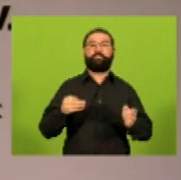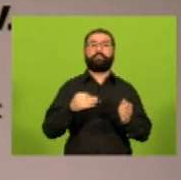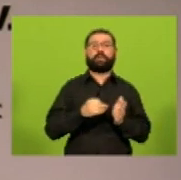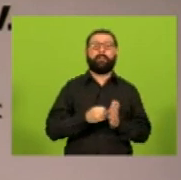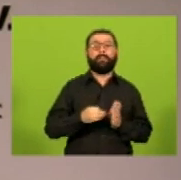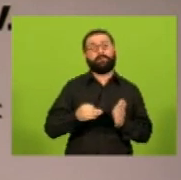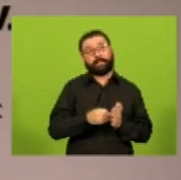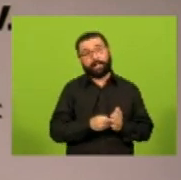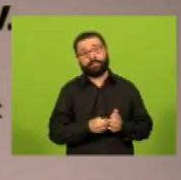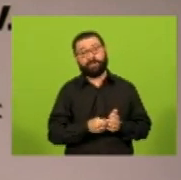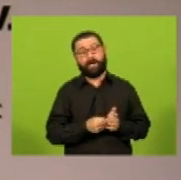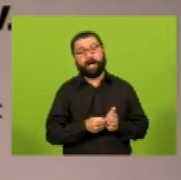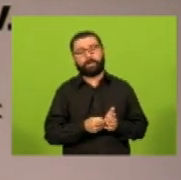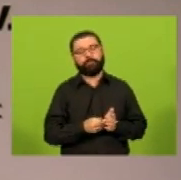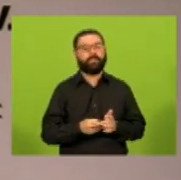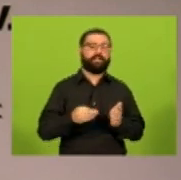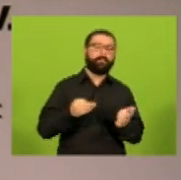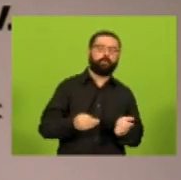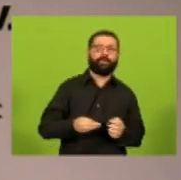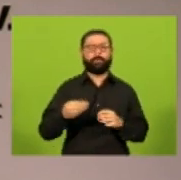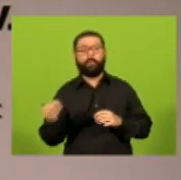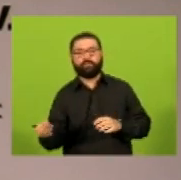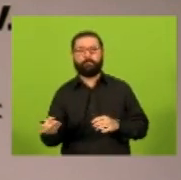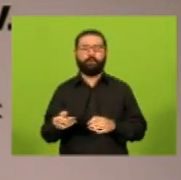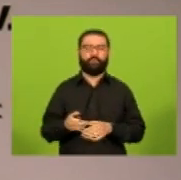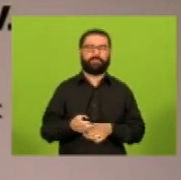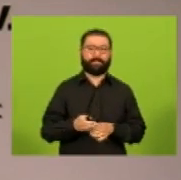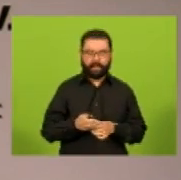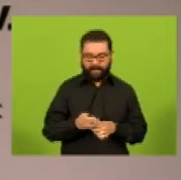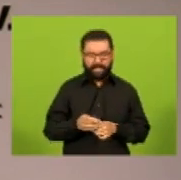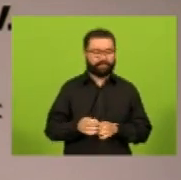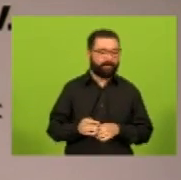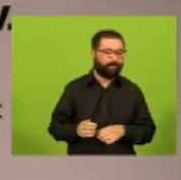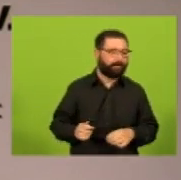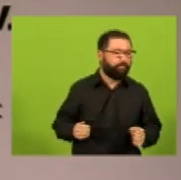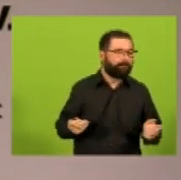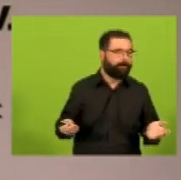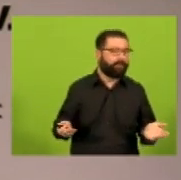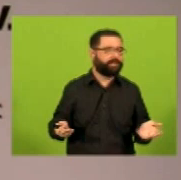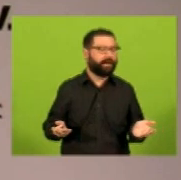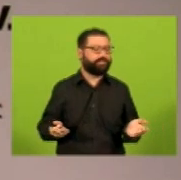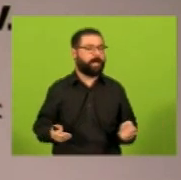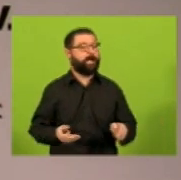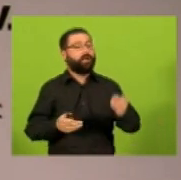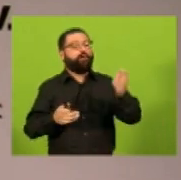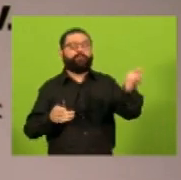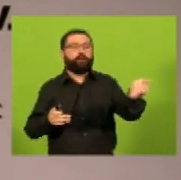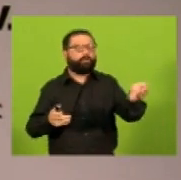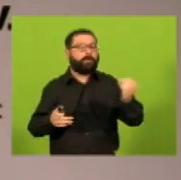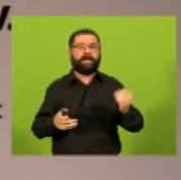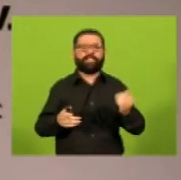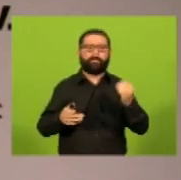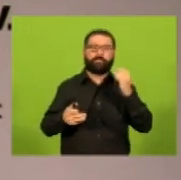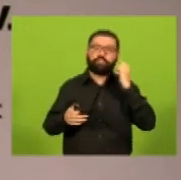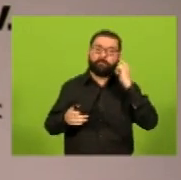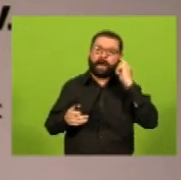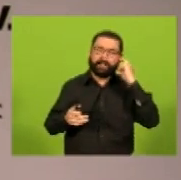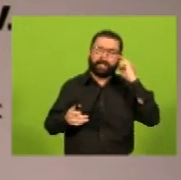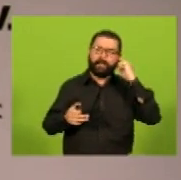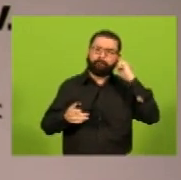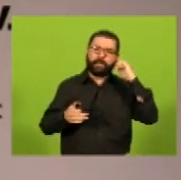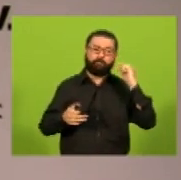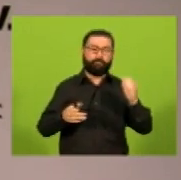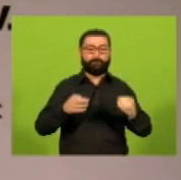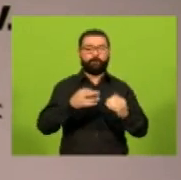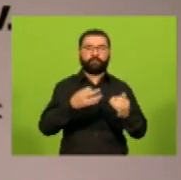forçando, é porque você está encaixando errado. Tanto o bico quanto a ponta, tá? Eles só vão ter uma forma de encaixar. O filtro também é chamado de